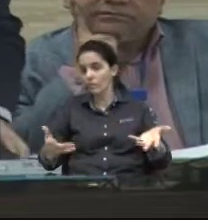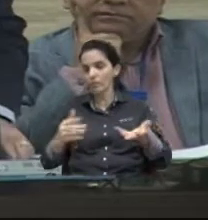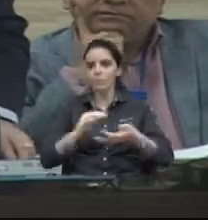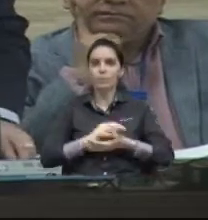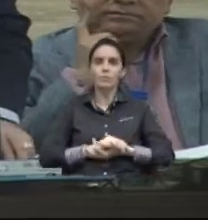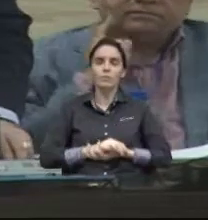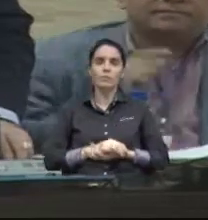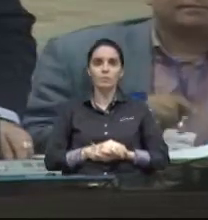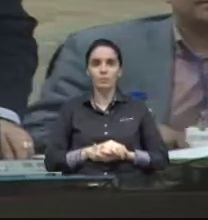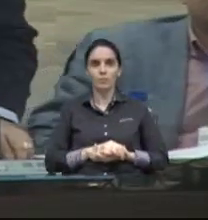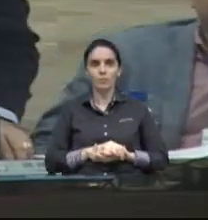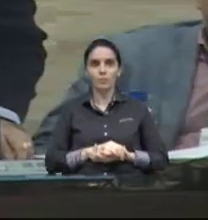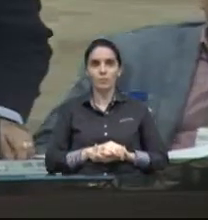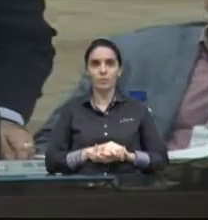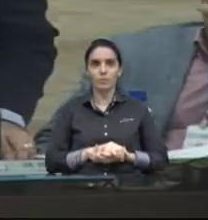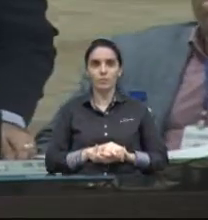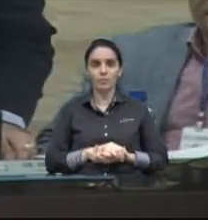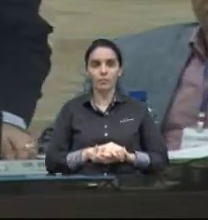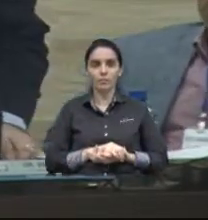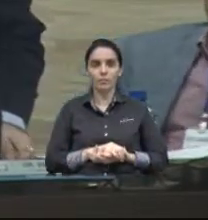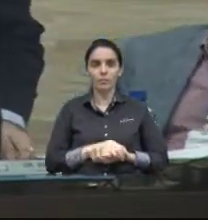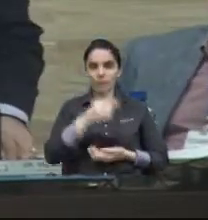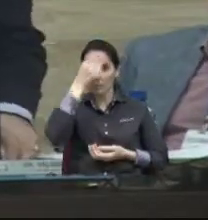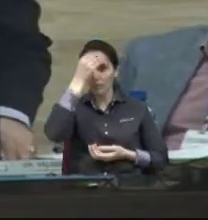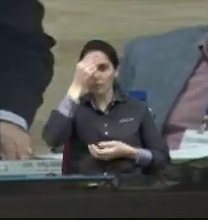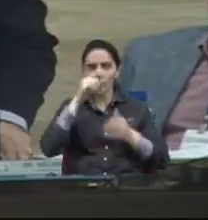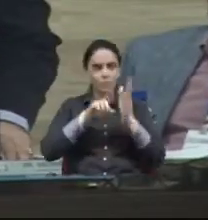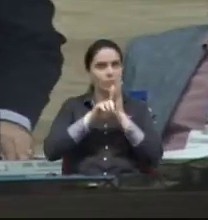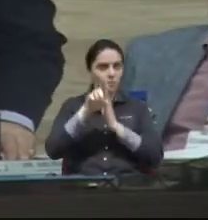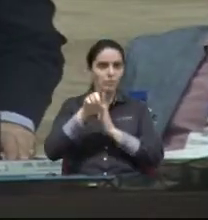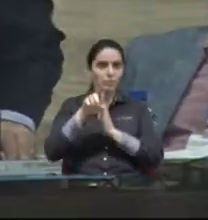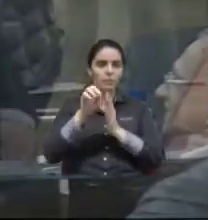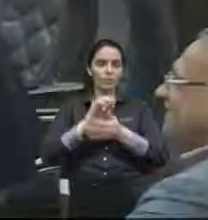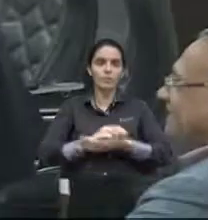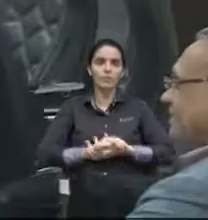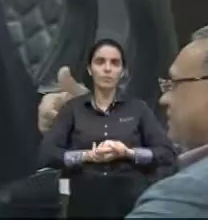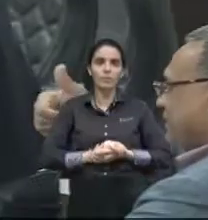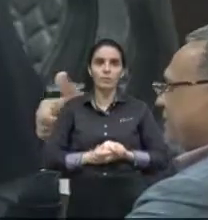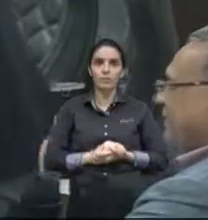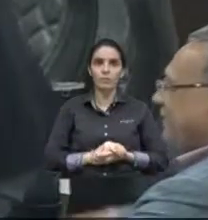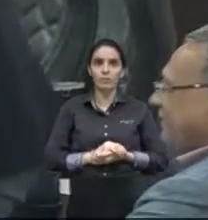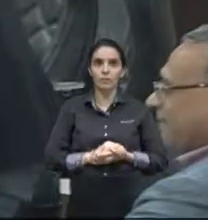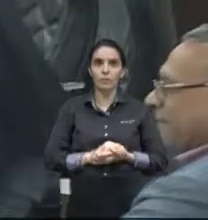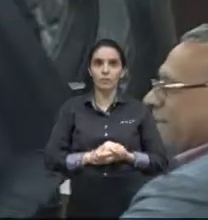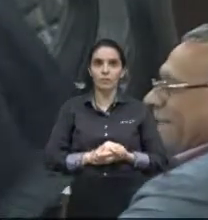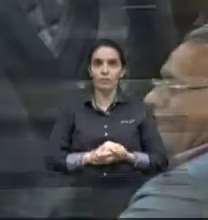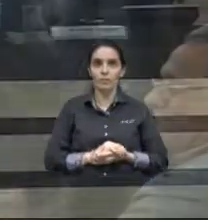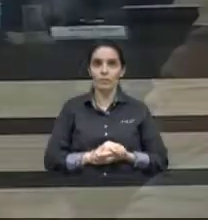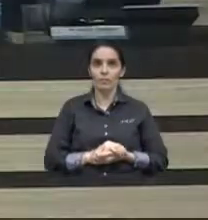descontar do salário. Então, por isso que eu fiz o requerimento, presidente.